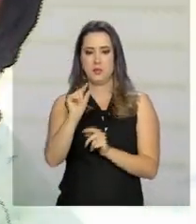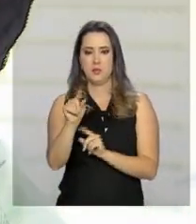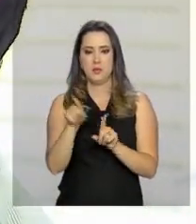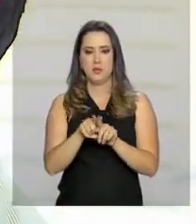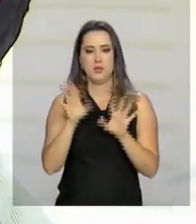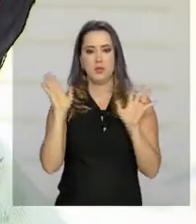tudo